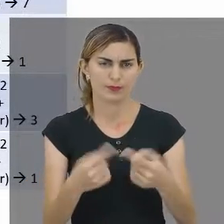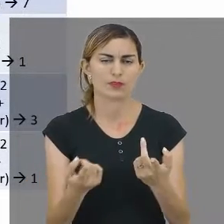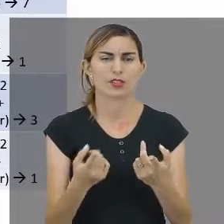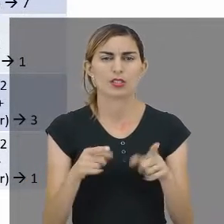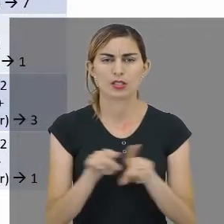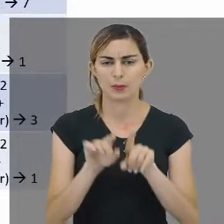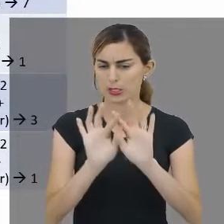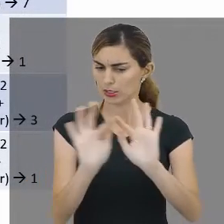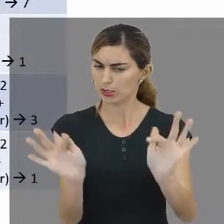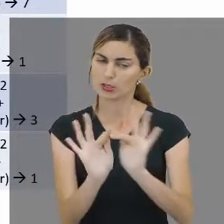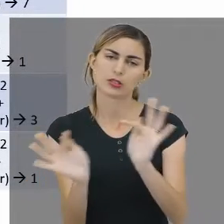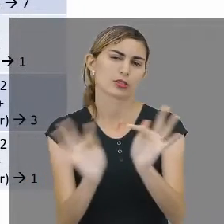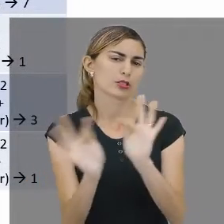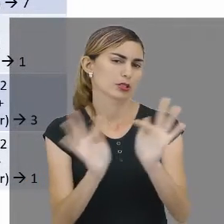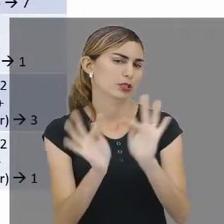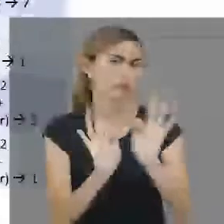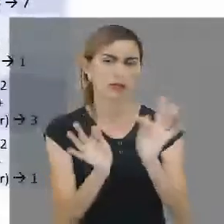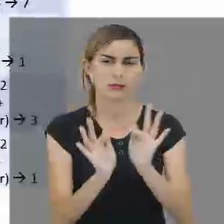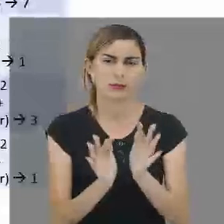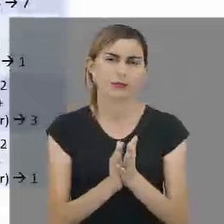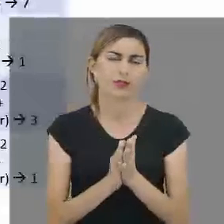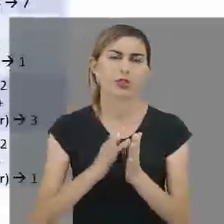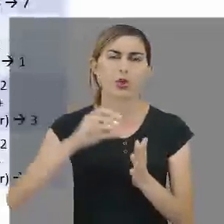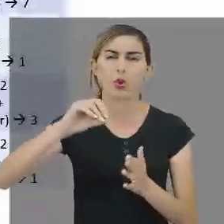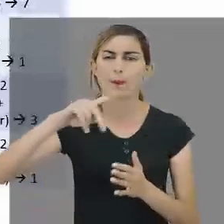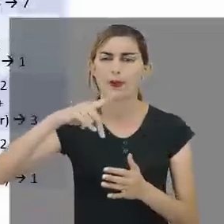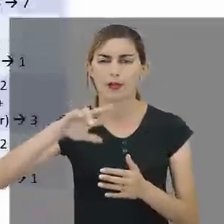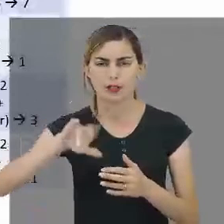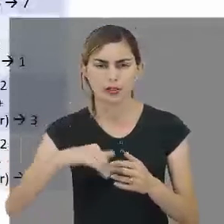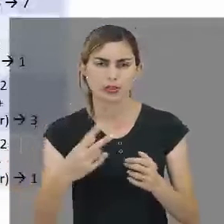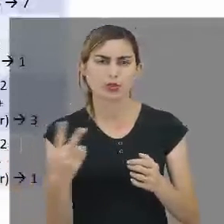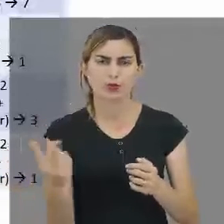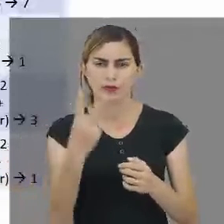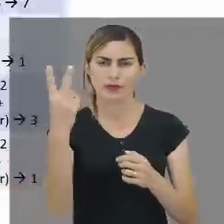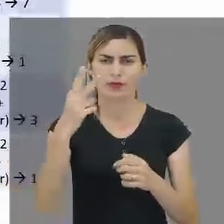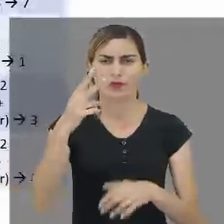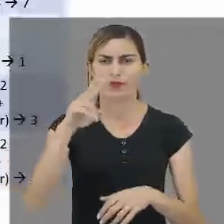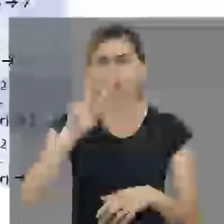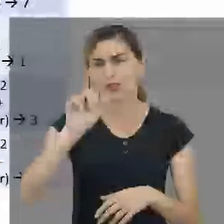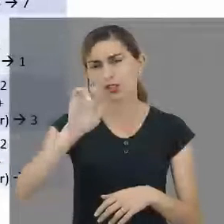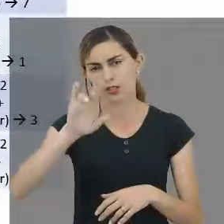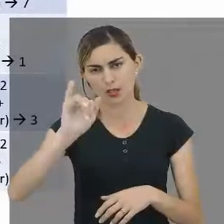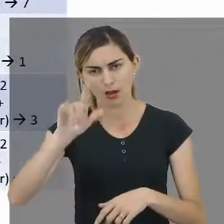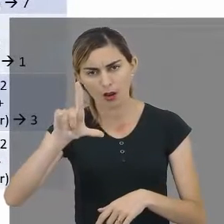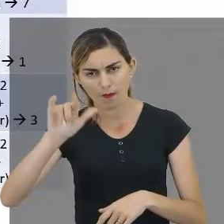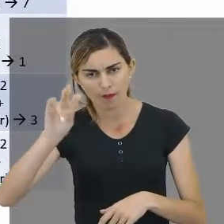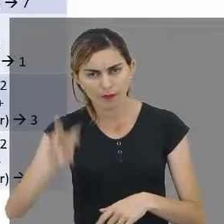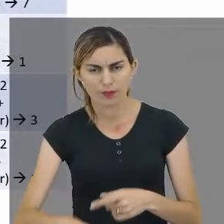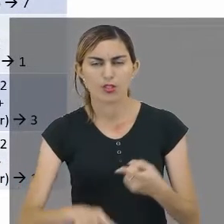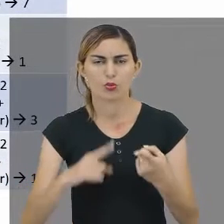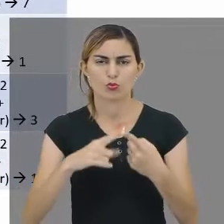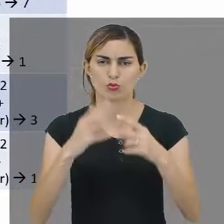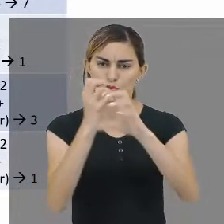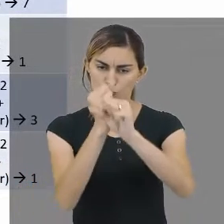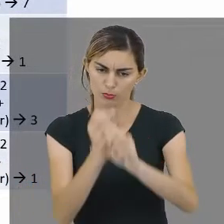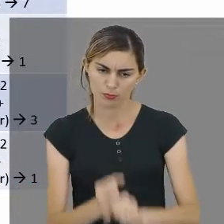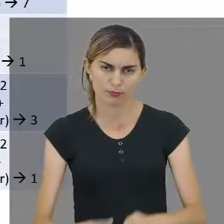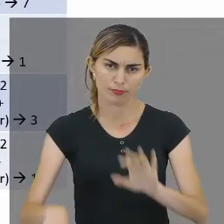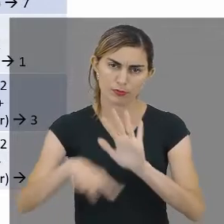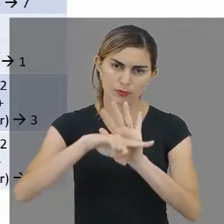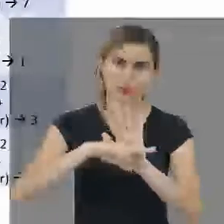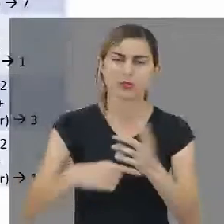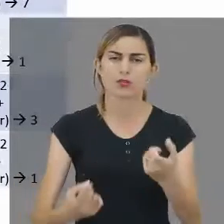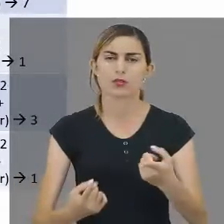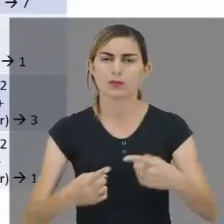operador de atribuição simples, um operador de adição e valor de uma variável, um operador de subtração,